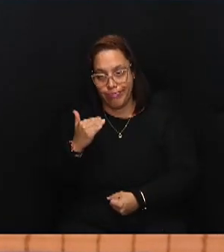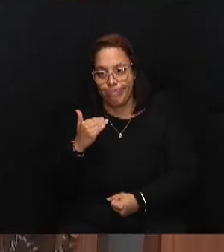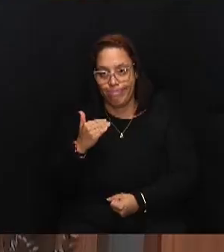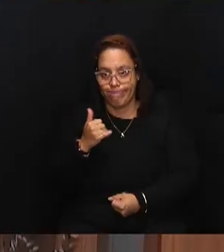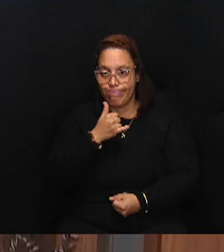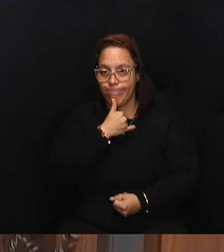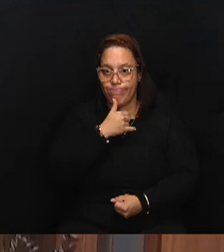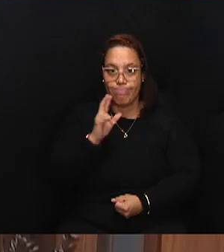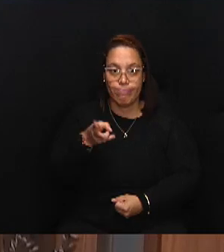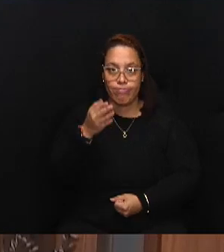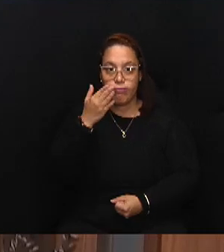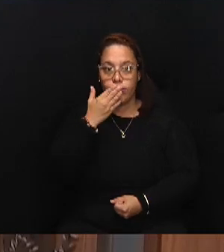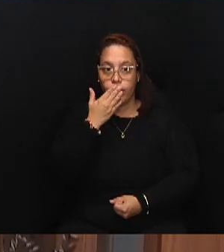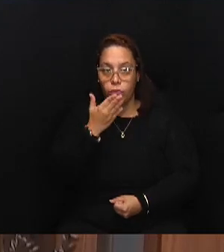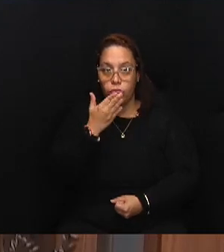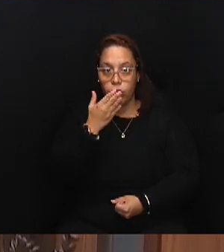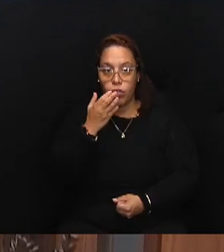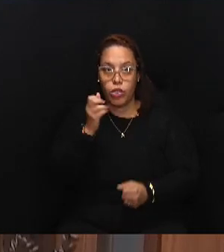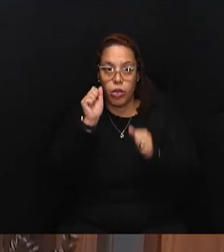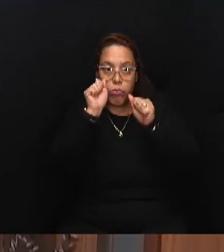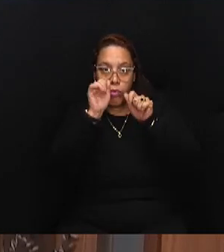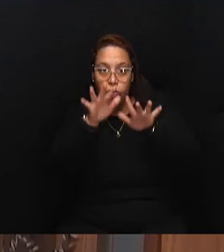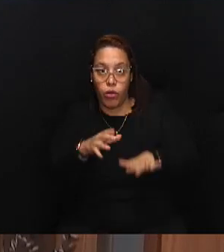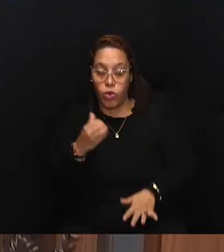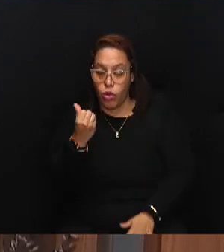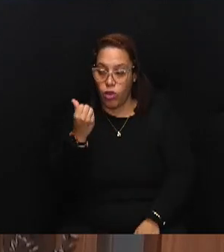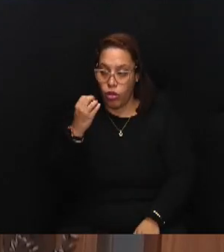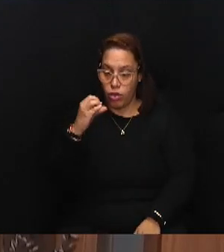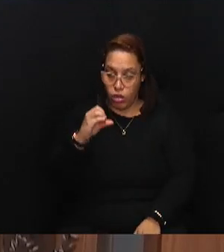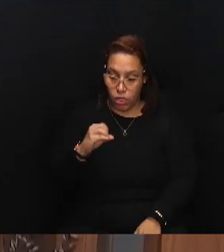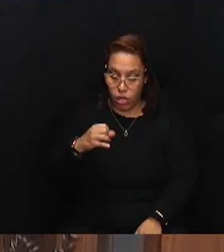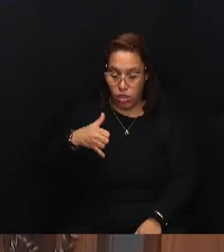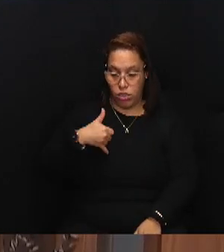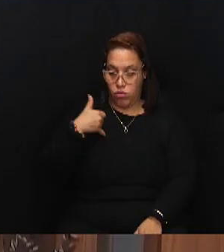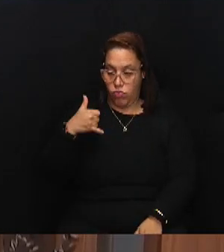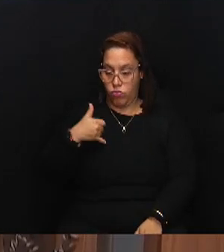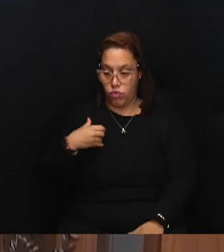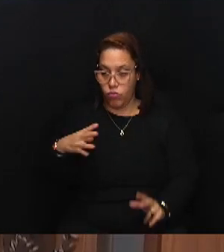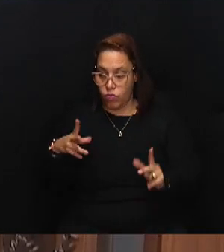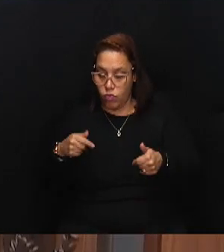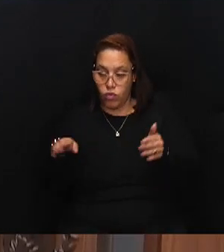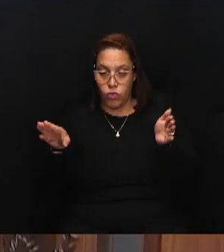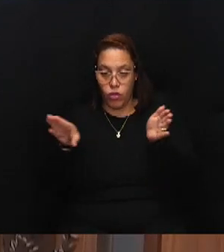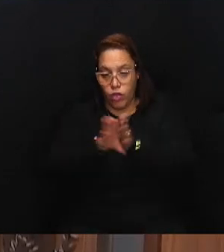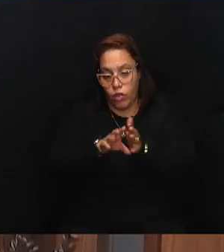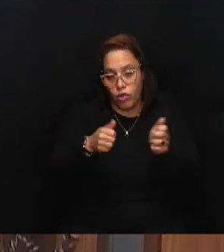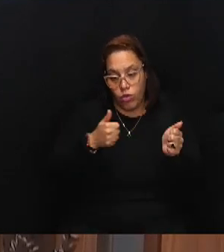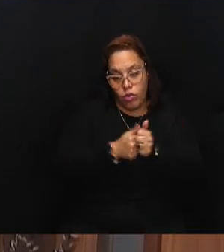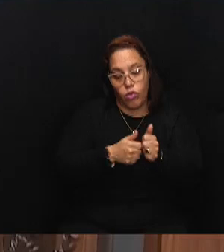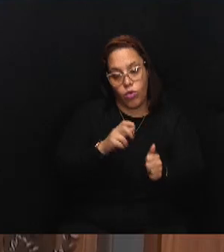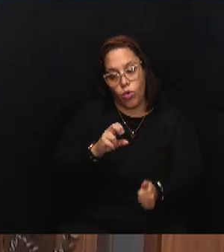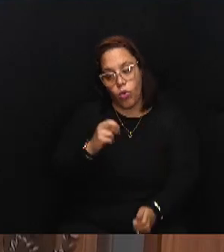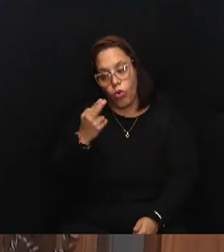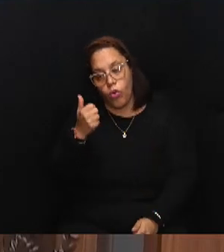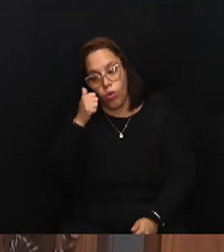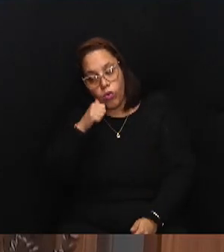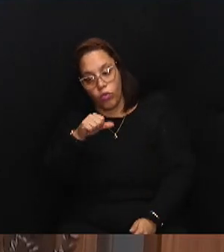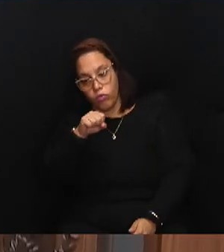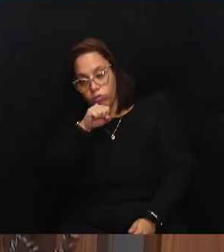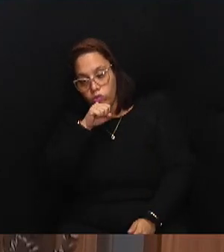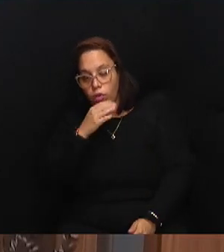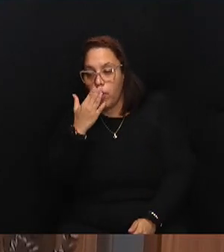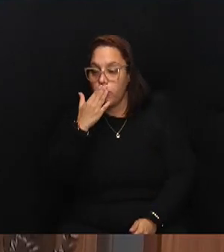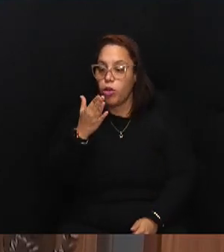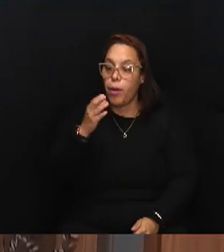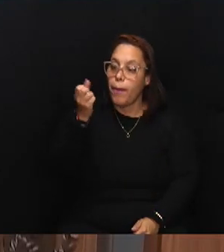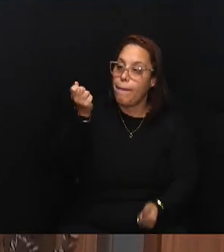Eu sempre pedi a bênção para ele. Com 60 anos de idade, todas as vezes que eu cheguei perto dele, ou da minha mãe, eu pedi a